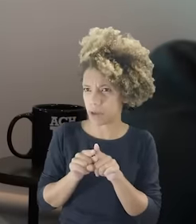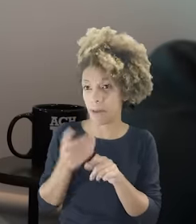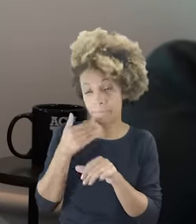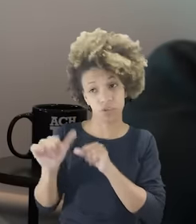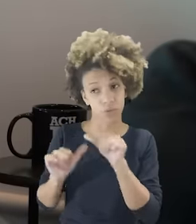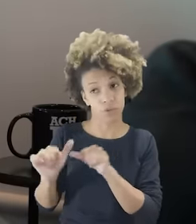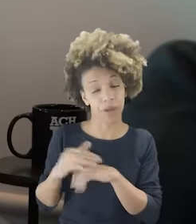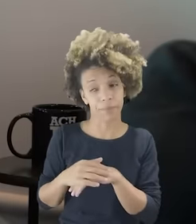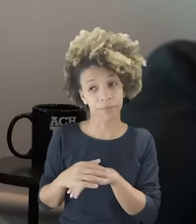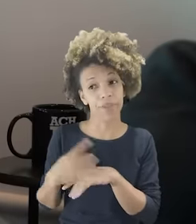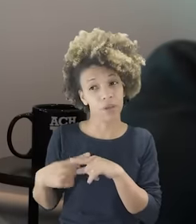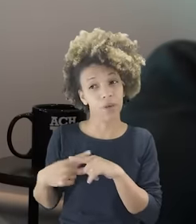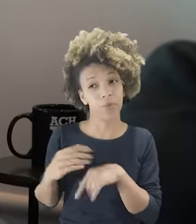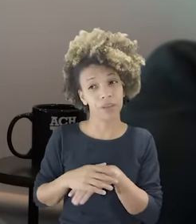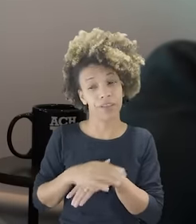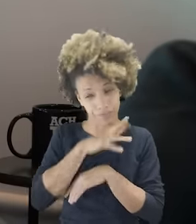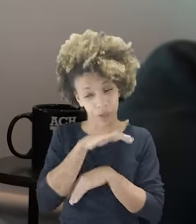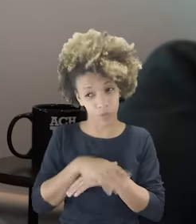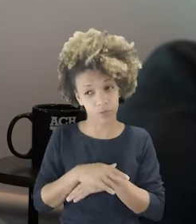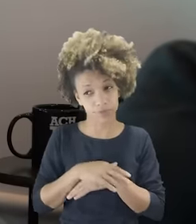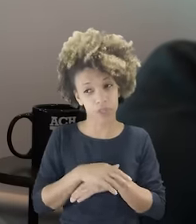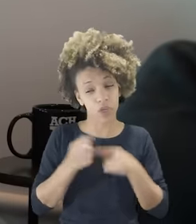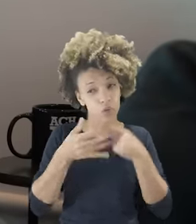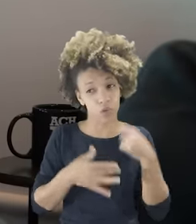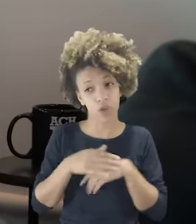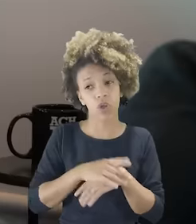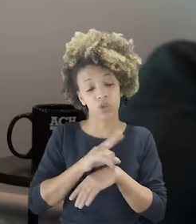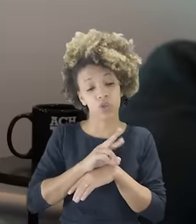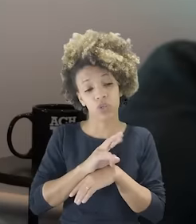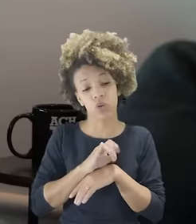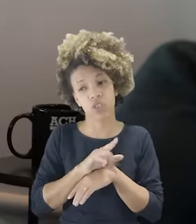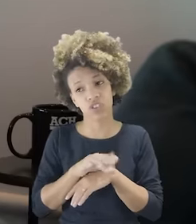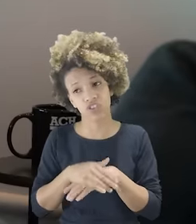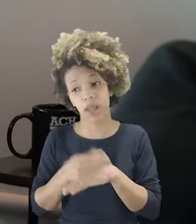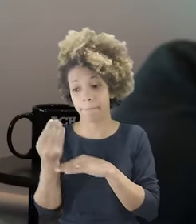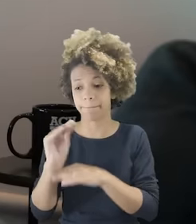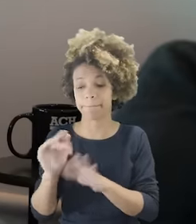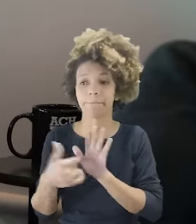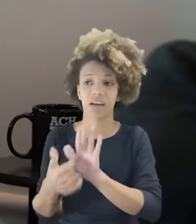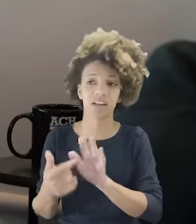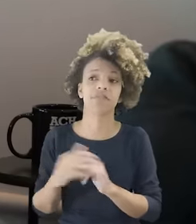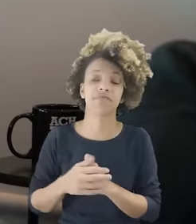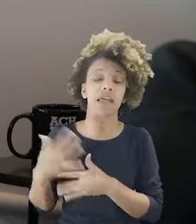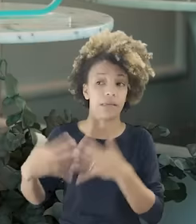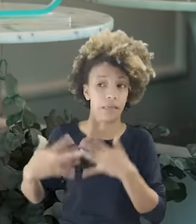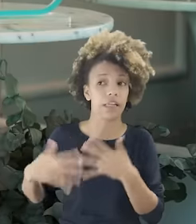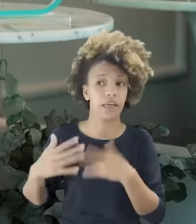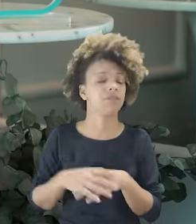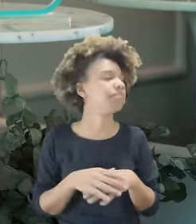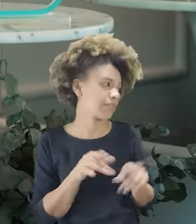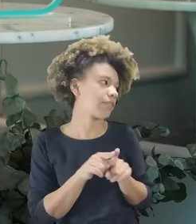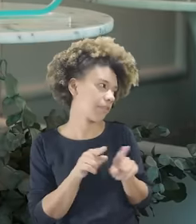é pedi para trocar de nome dela porque tá bem ruim para mim no Google coloca Doutora Rosa quem é a mulher do Muro que me atrapalha